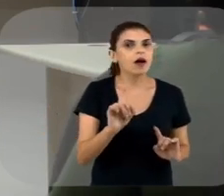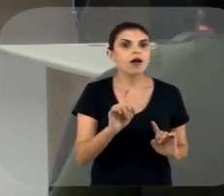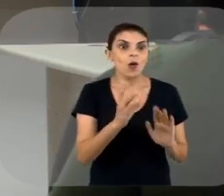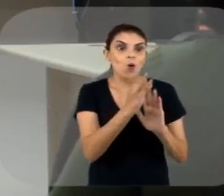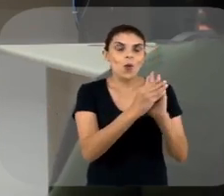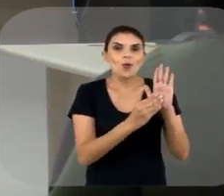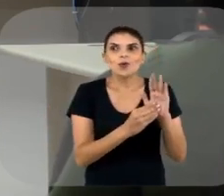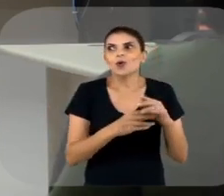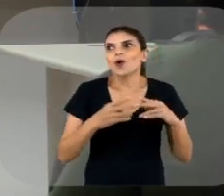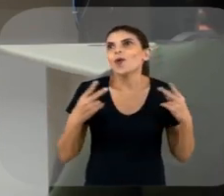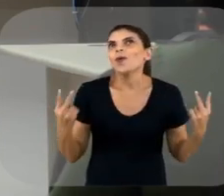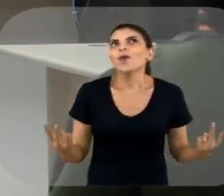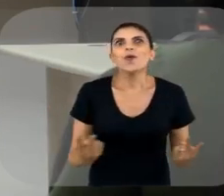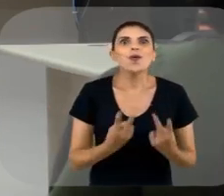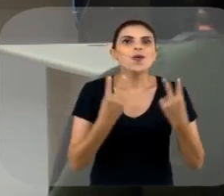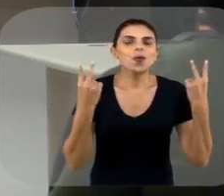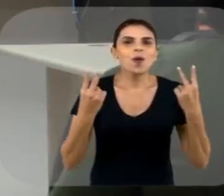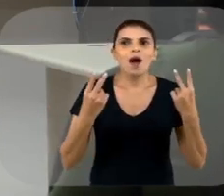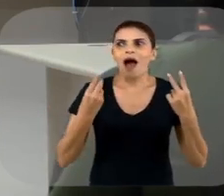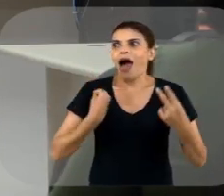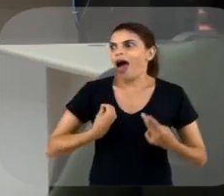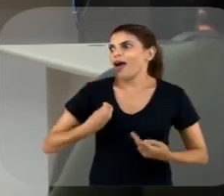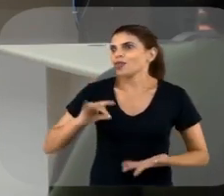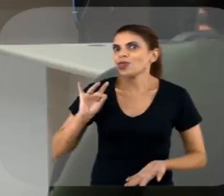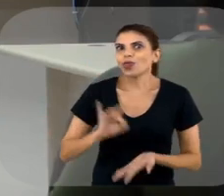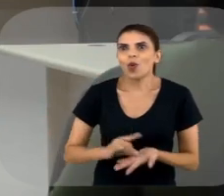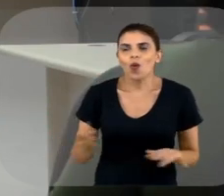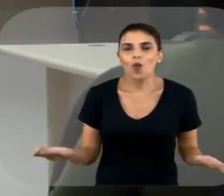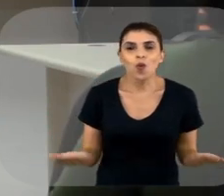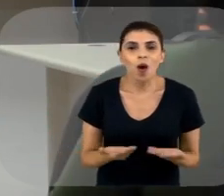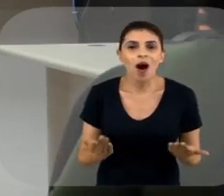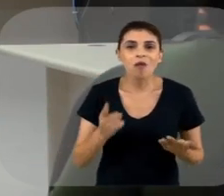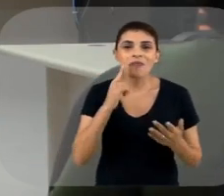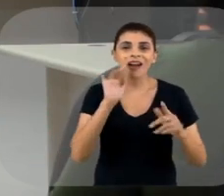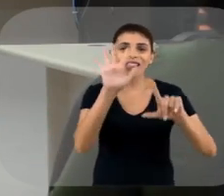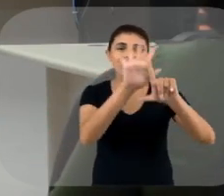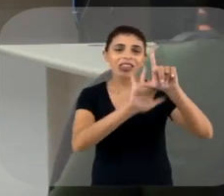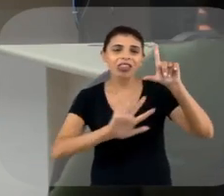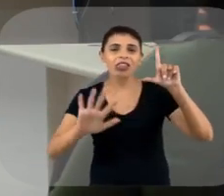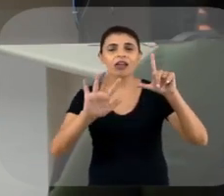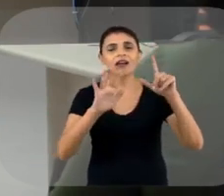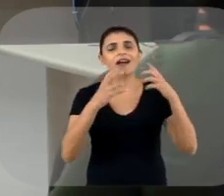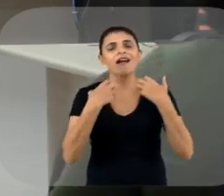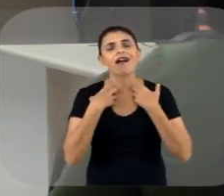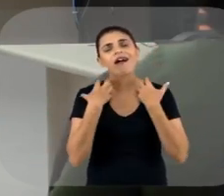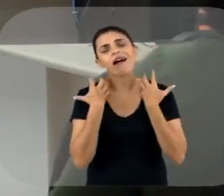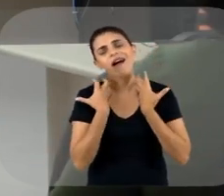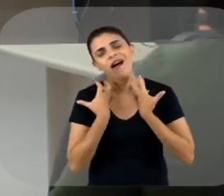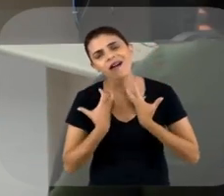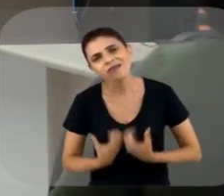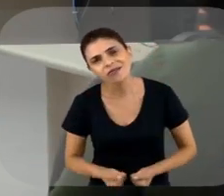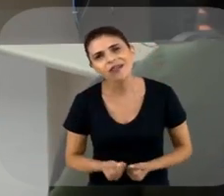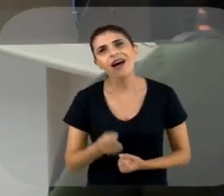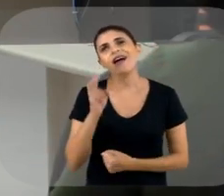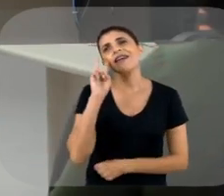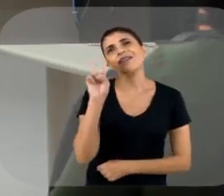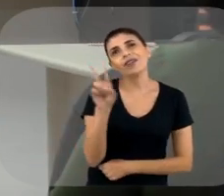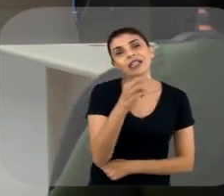belíssimo e, né, super atualizado, enfim, se a gente não dá conta de